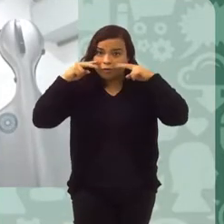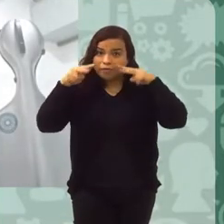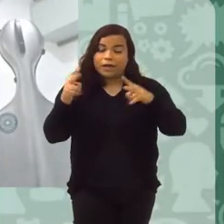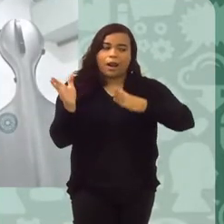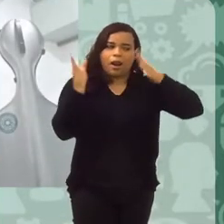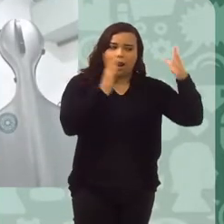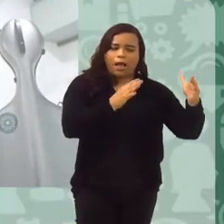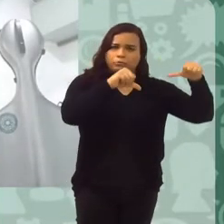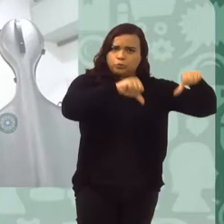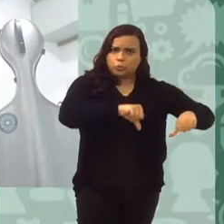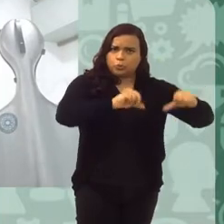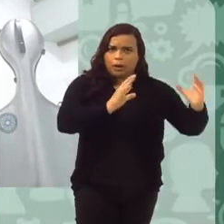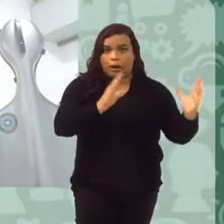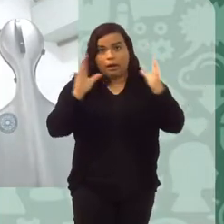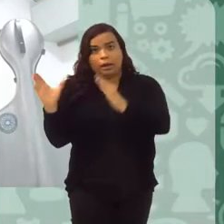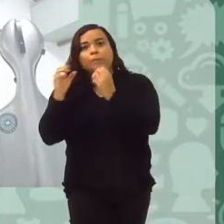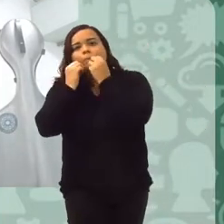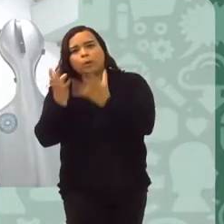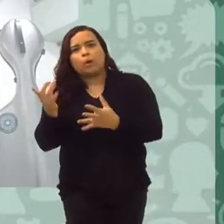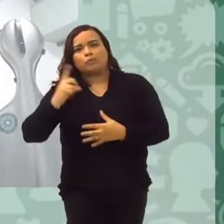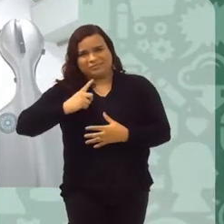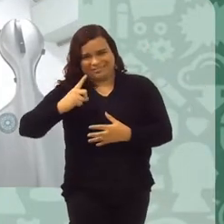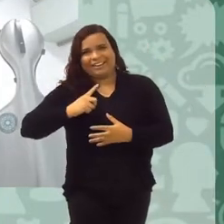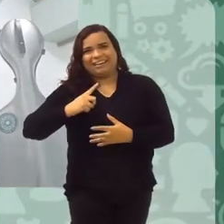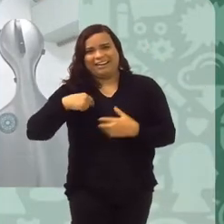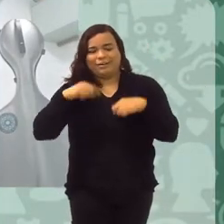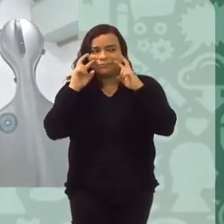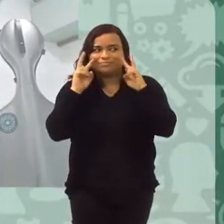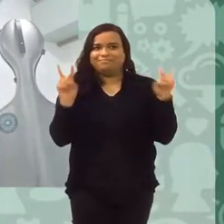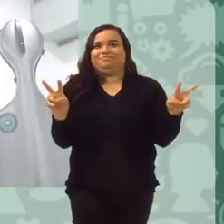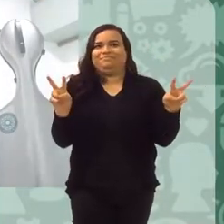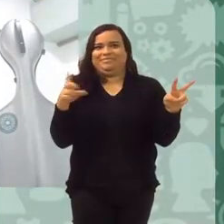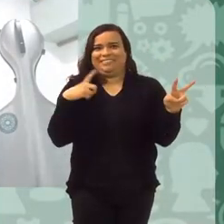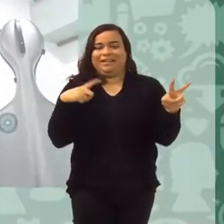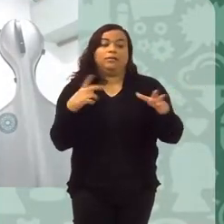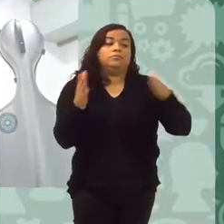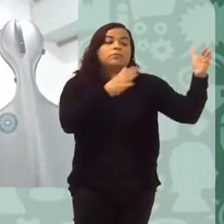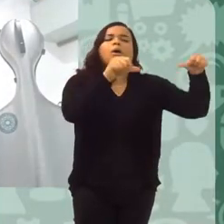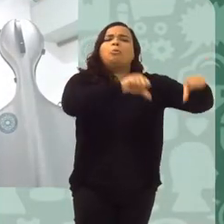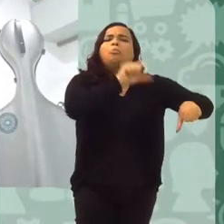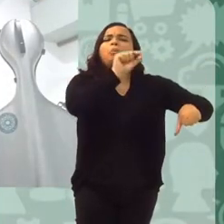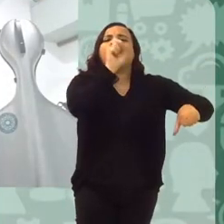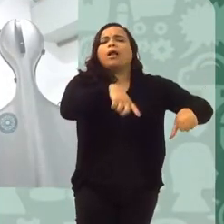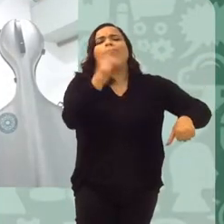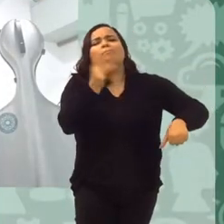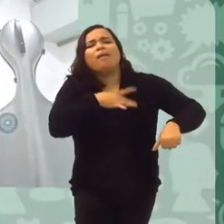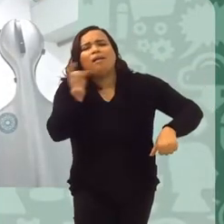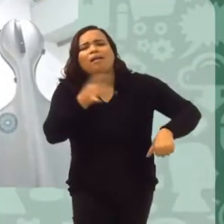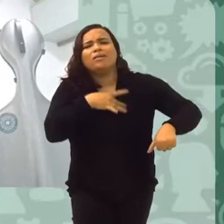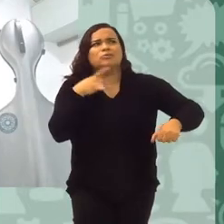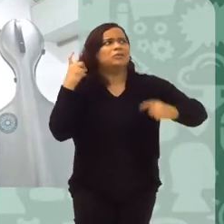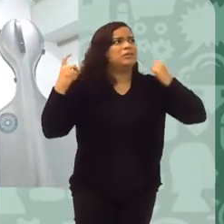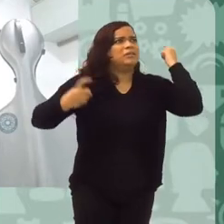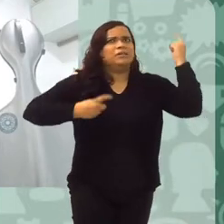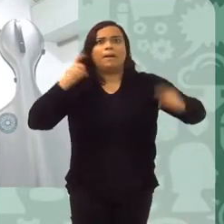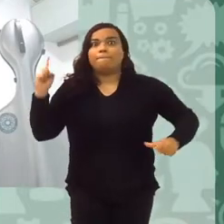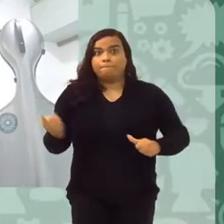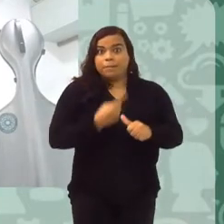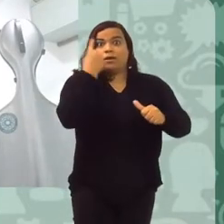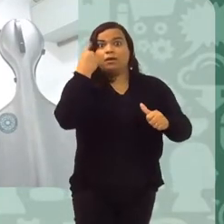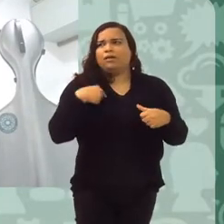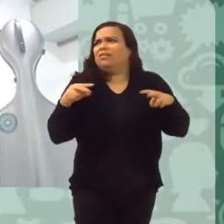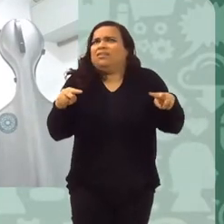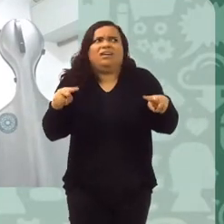vejo sempre os dois lados. Teve o lado ruim, né, que foi o medo.